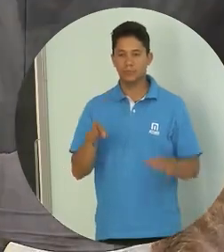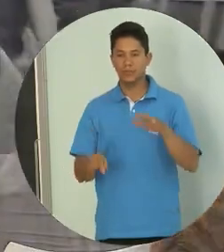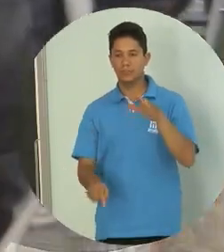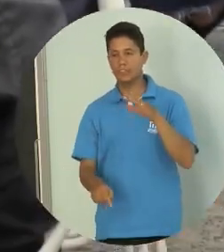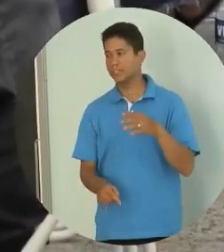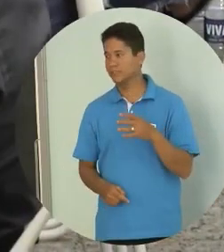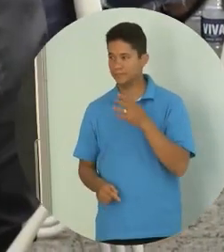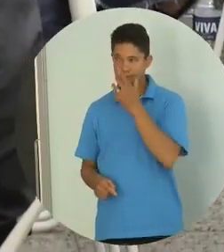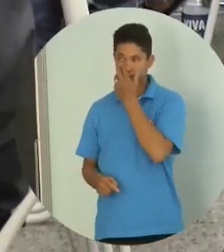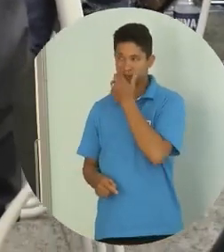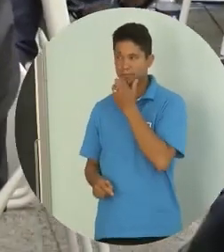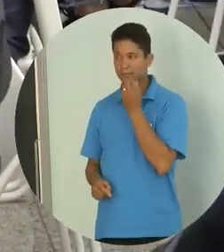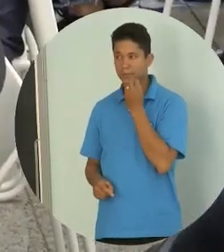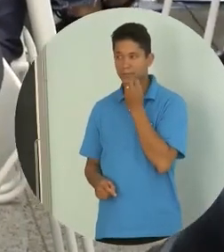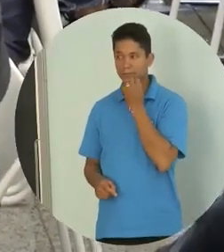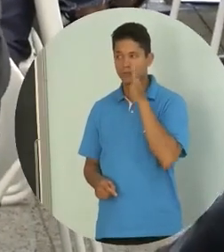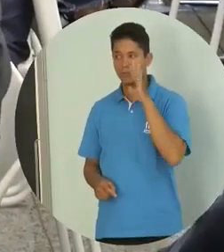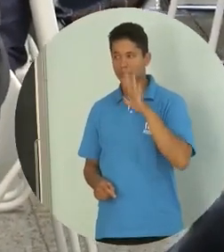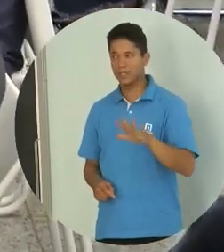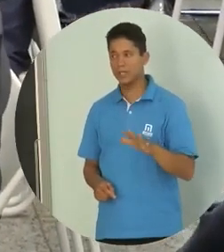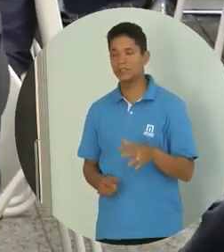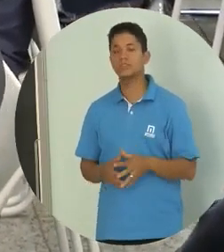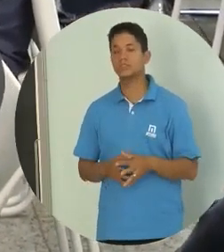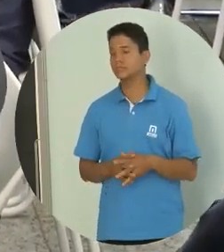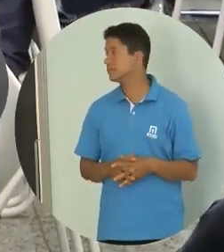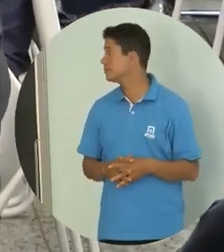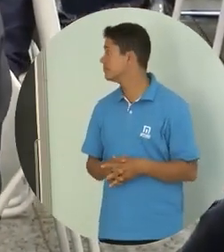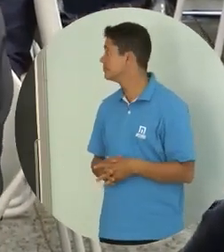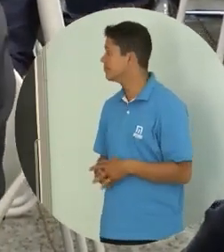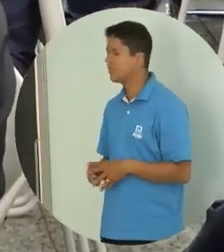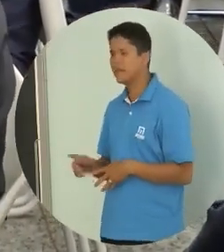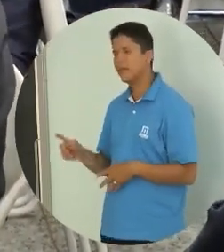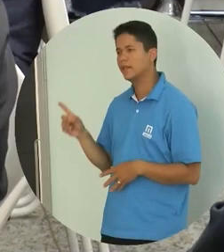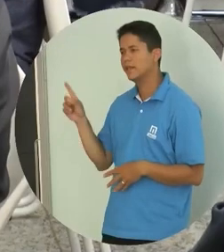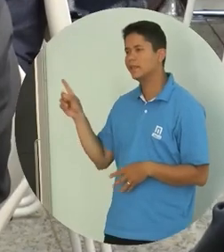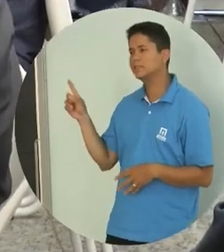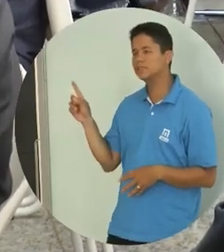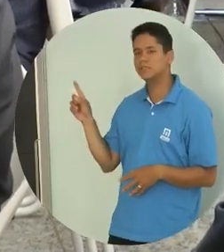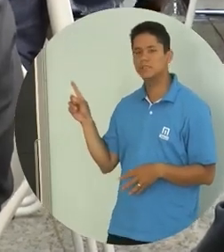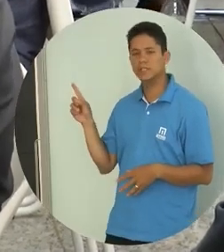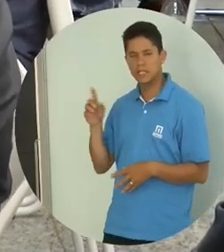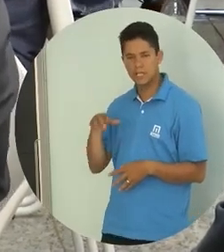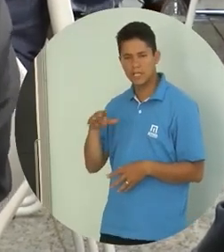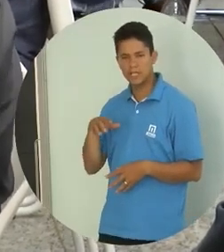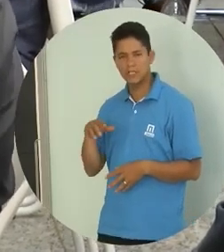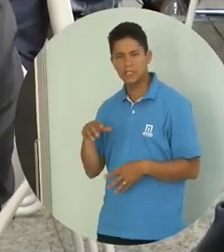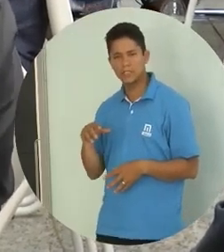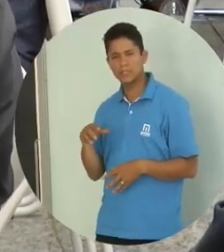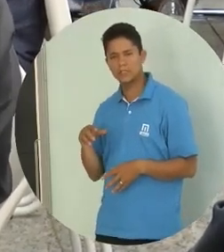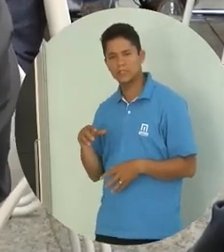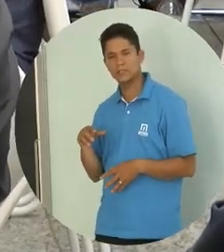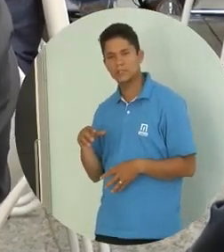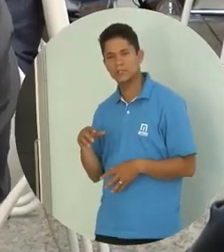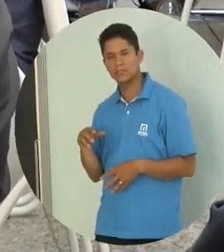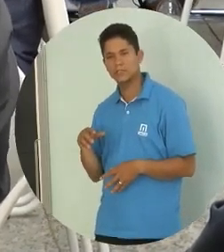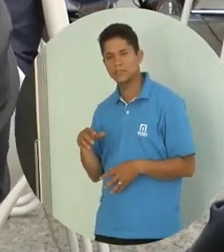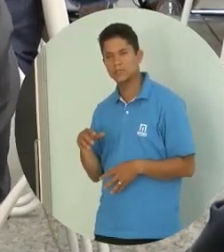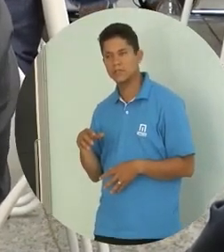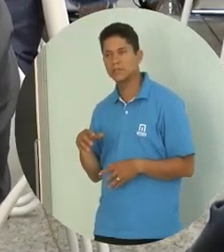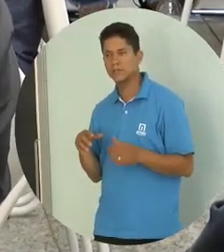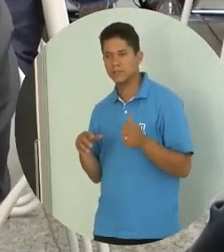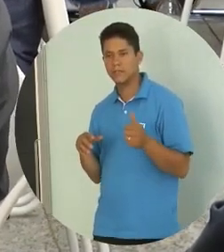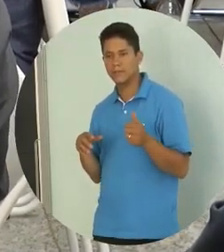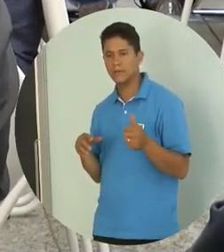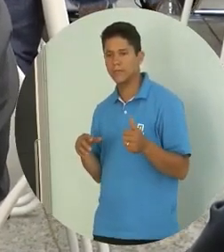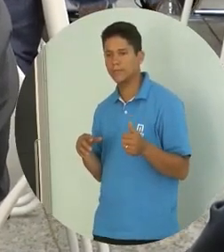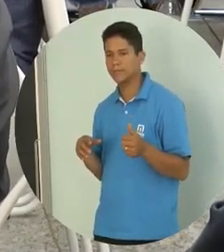Boa tarde, Jonas, da MRS Logística. Nesse caso específico, quando você considera o volume do maciço e o volume